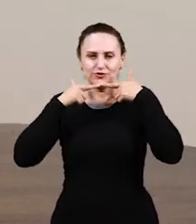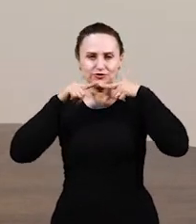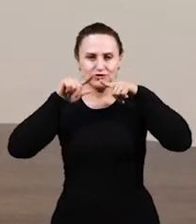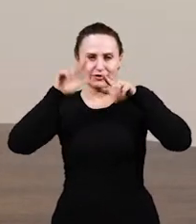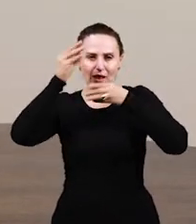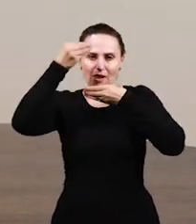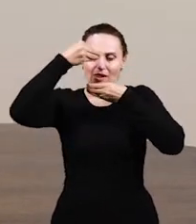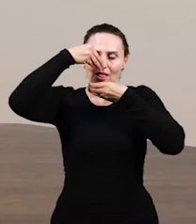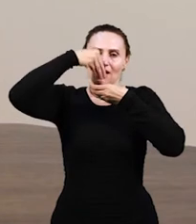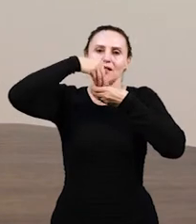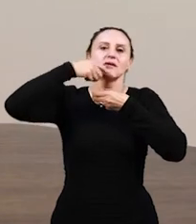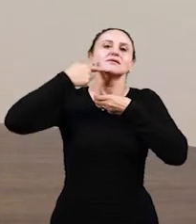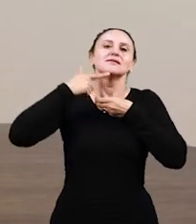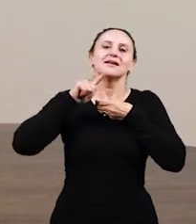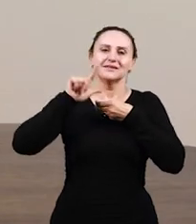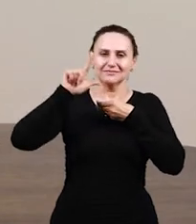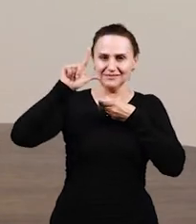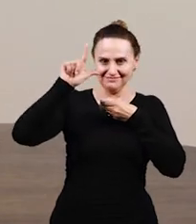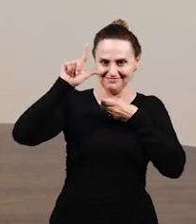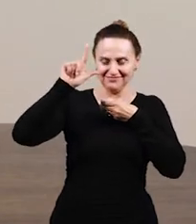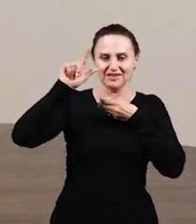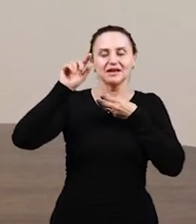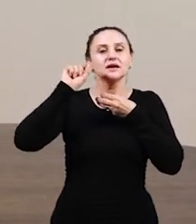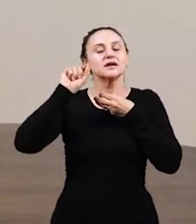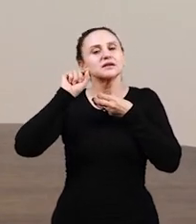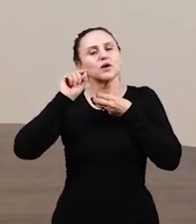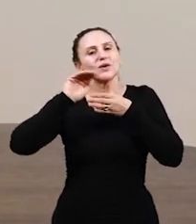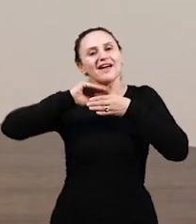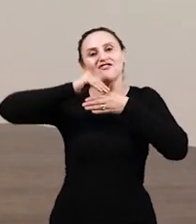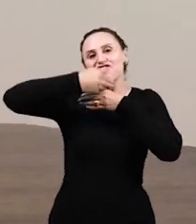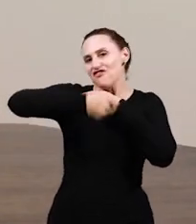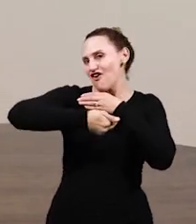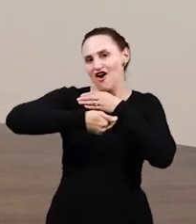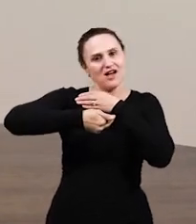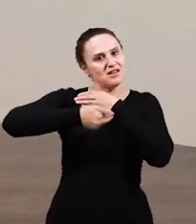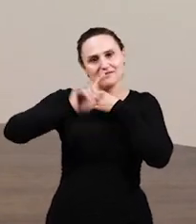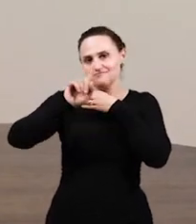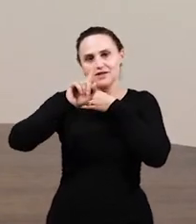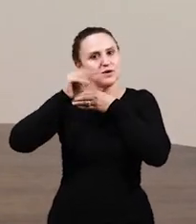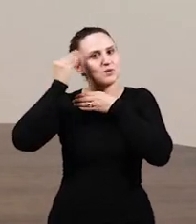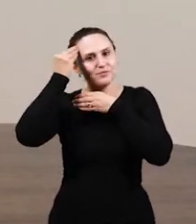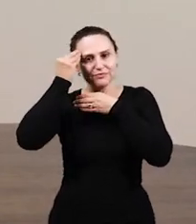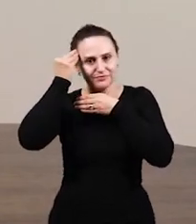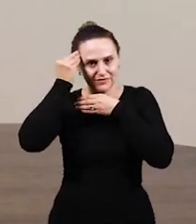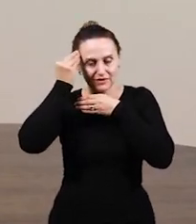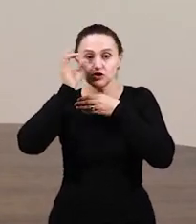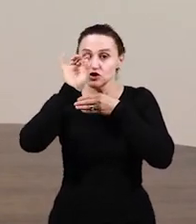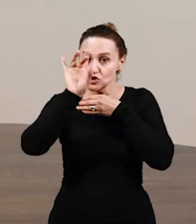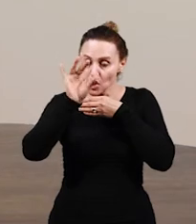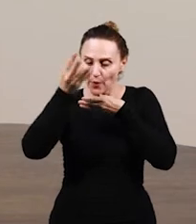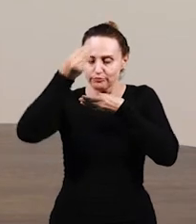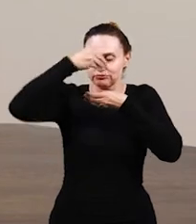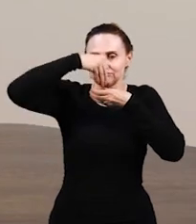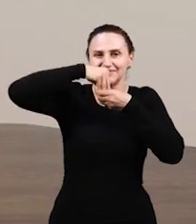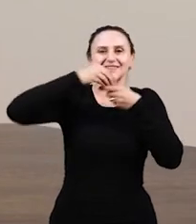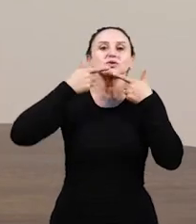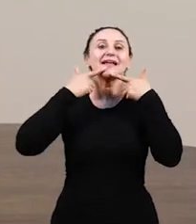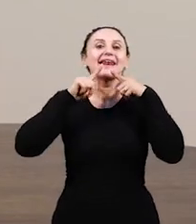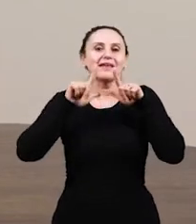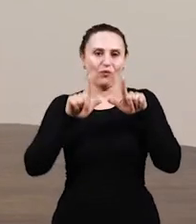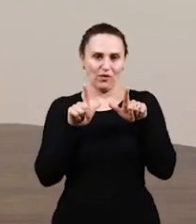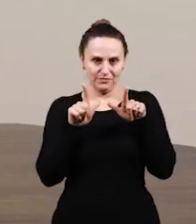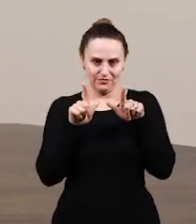tudo aquilo que é exterior era dela ela não é levado em conta nessas análise nessa parte do